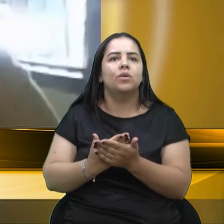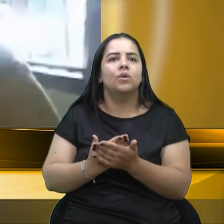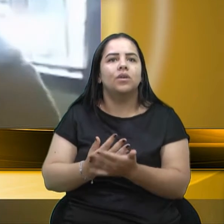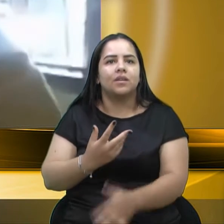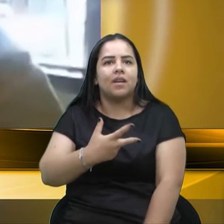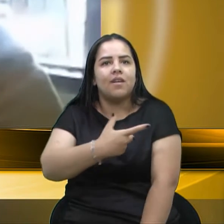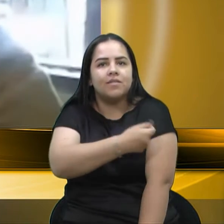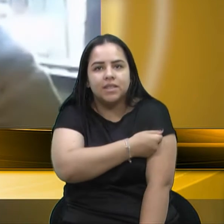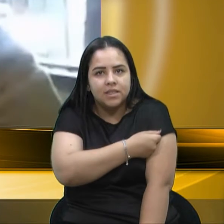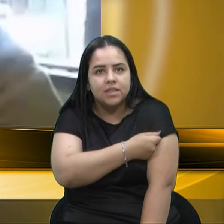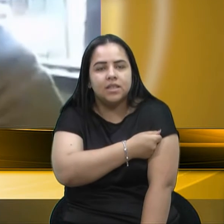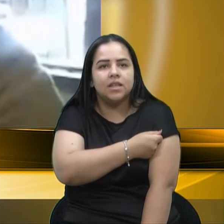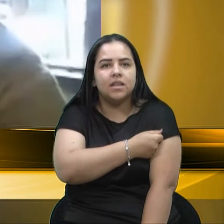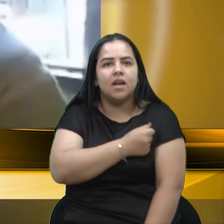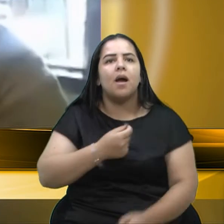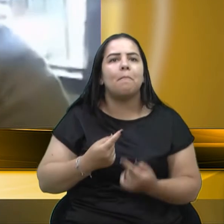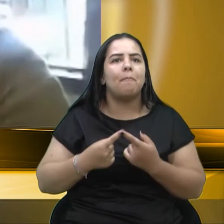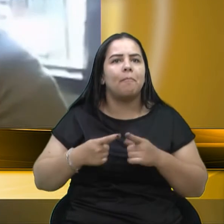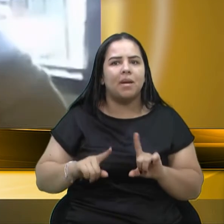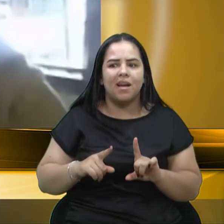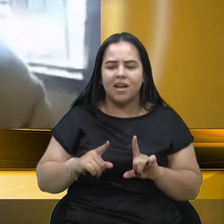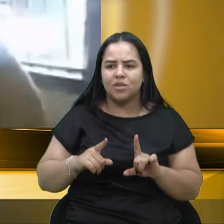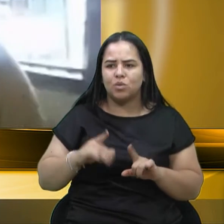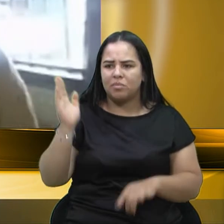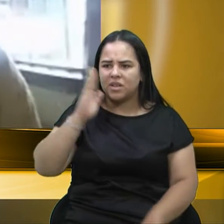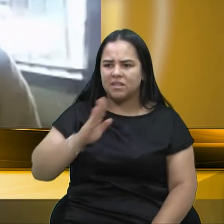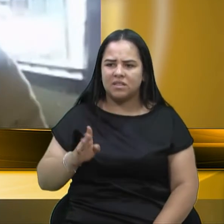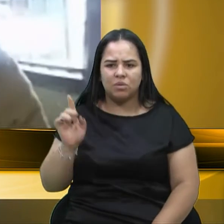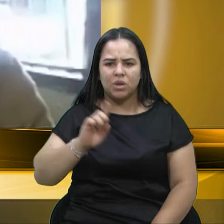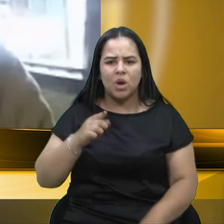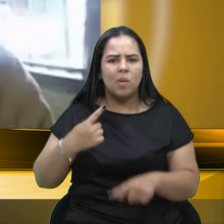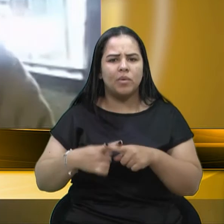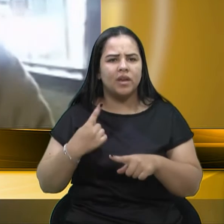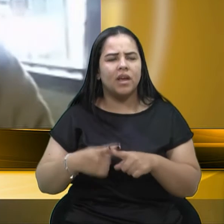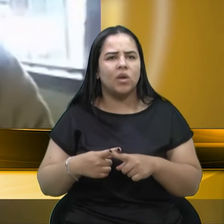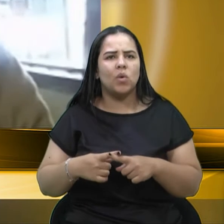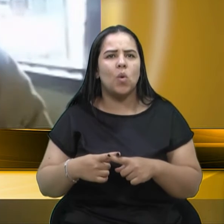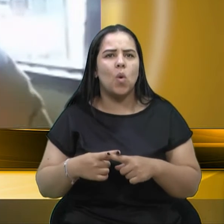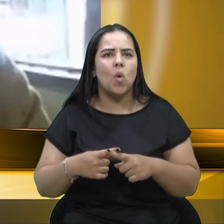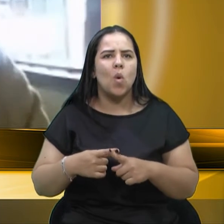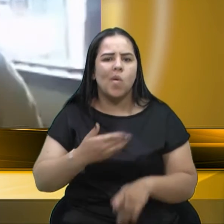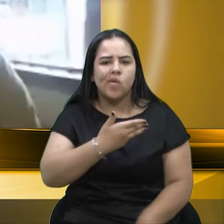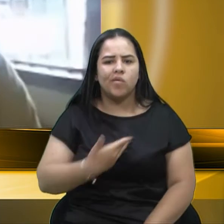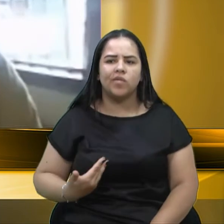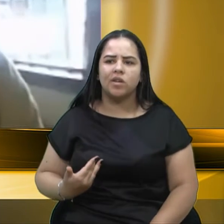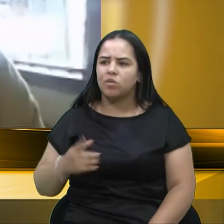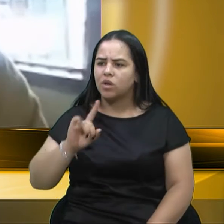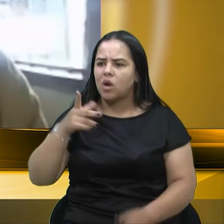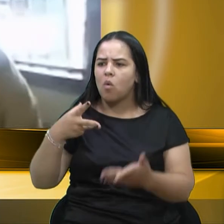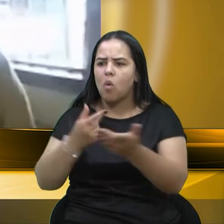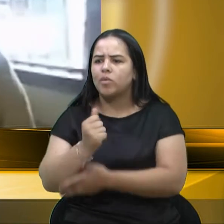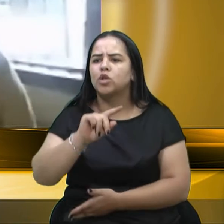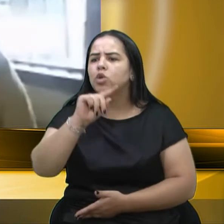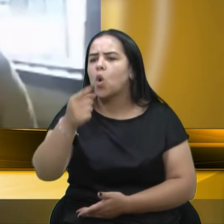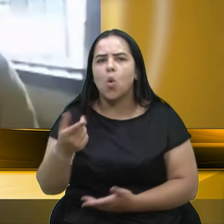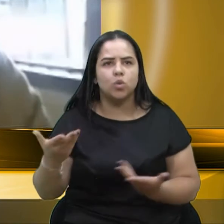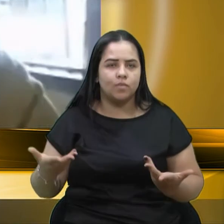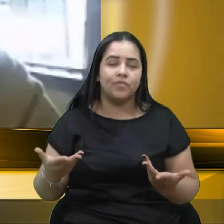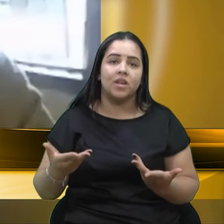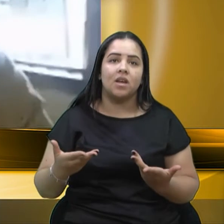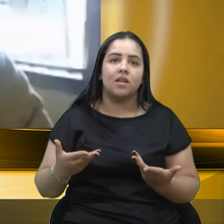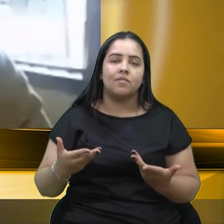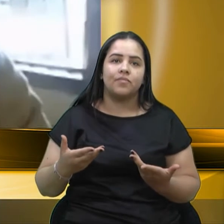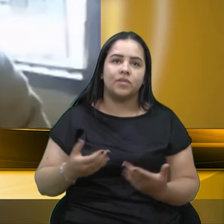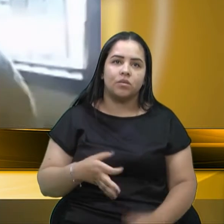lado. Então, por que não se compra? Por que o governo não compra de outros fabricantes, né? O ideal seria, como nós precisamos